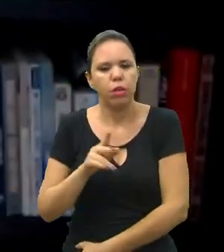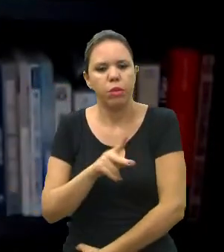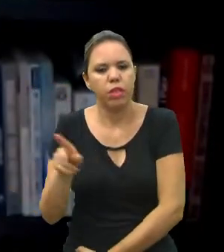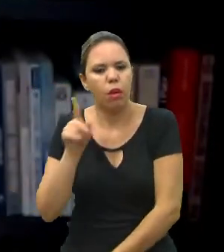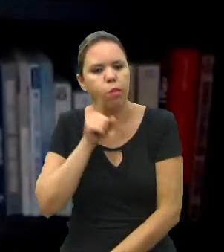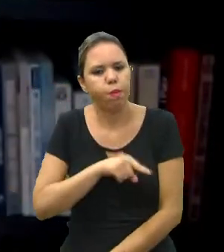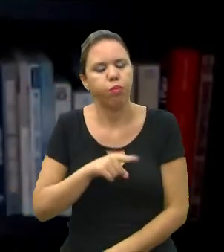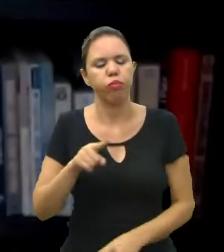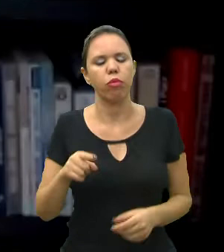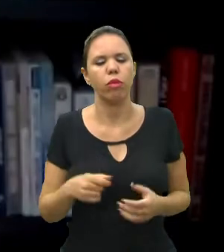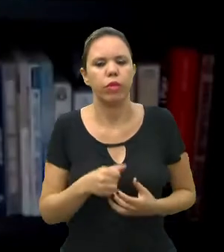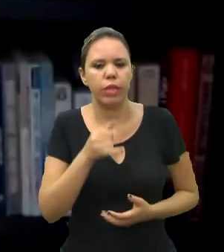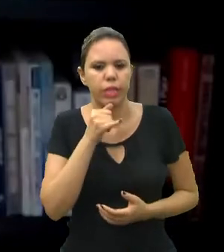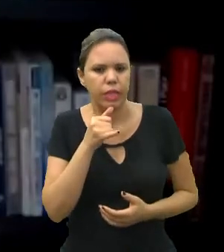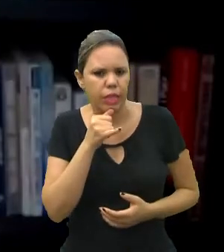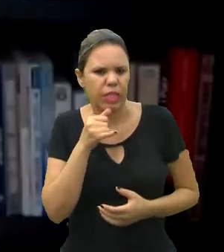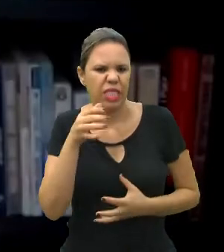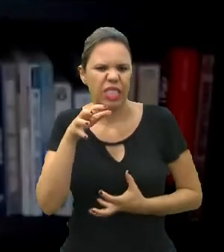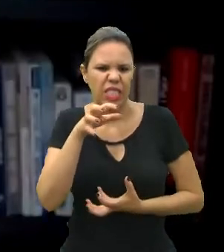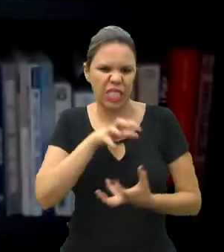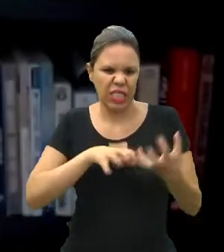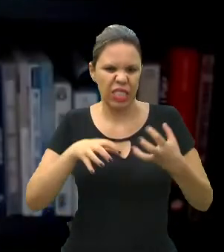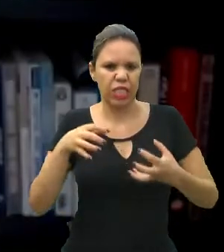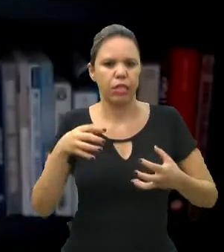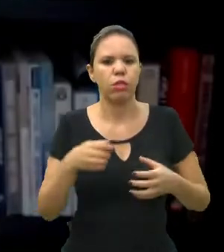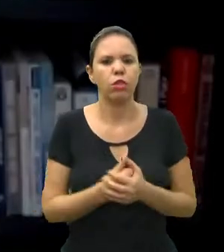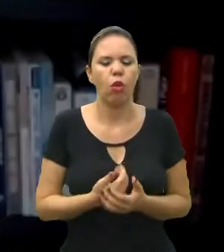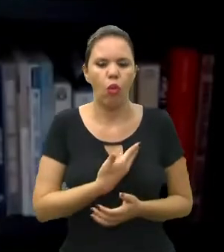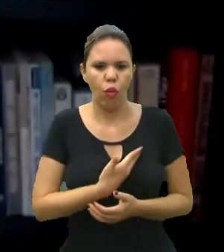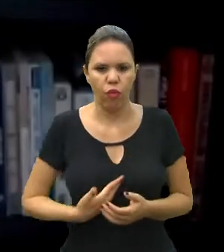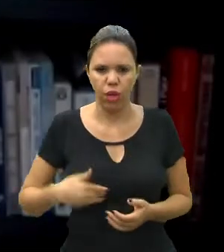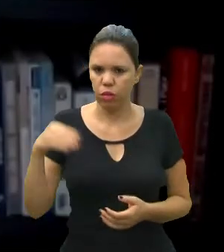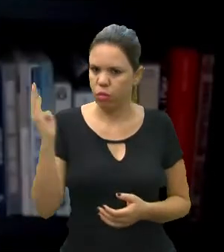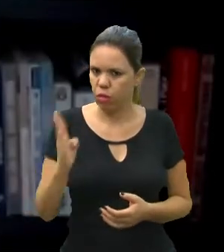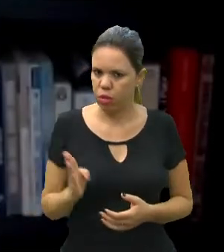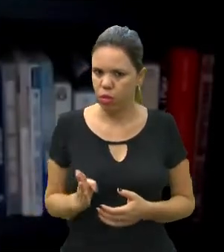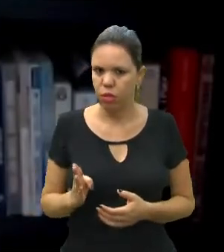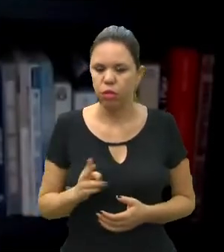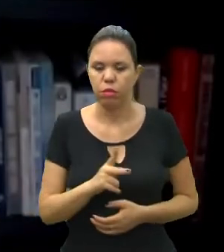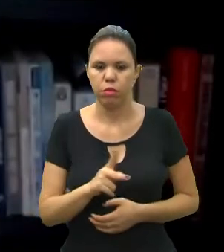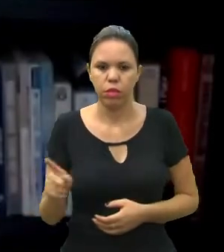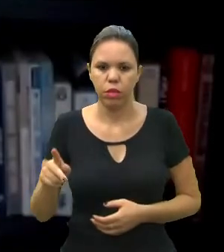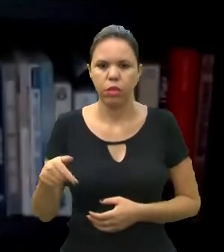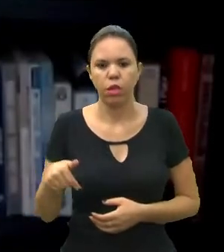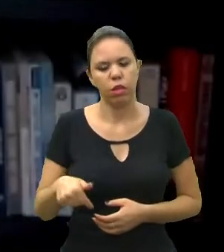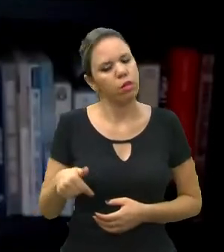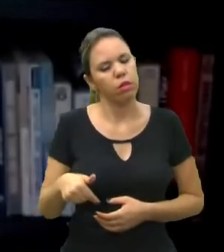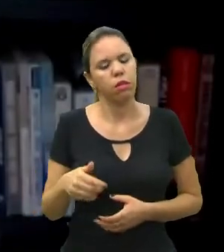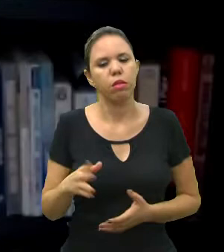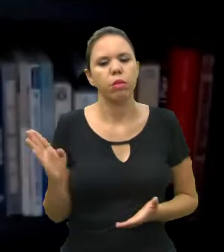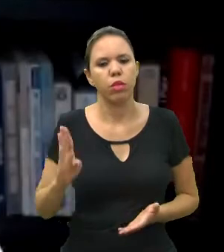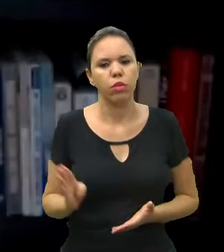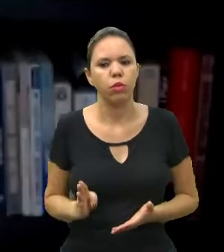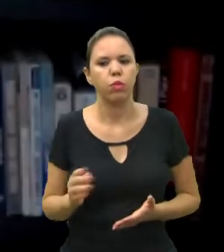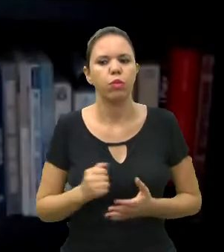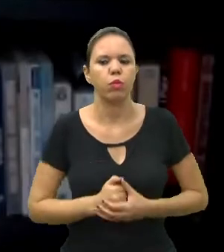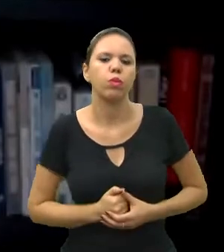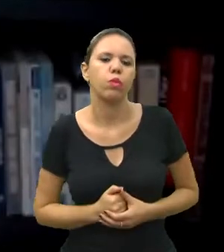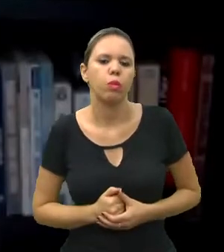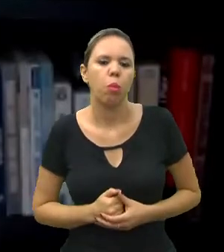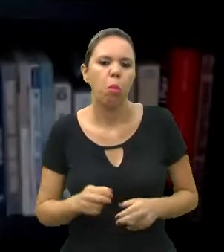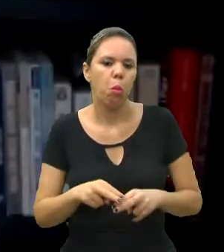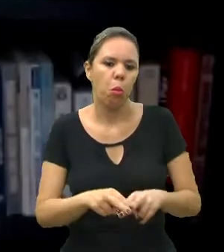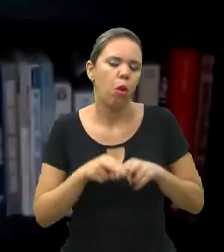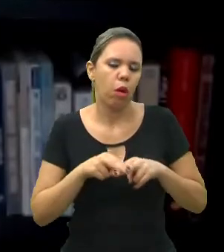Estados Unidos, uma espécie de atrito com o governo brasileiro com a presidência da República aqui do